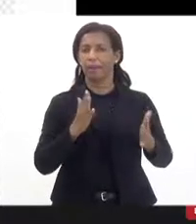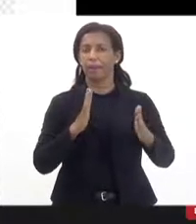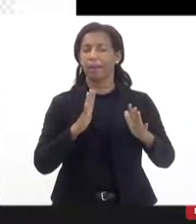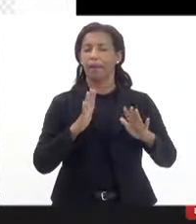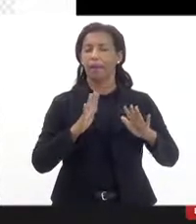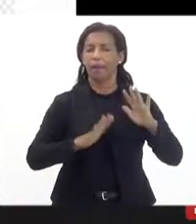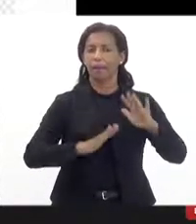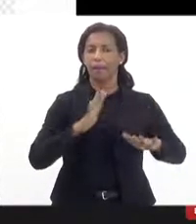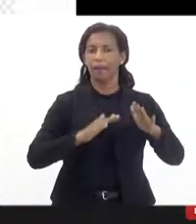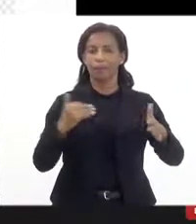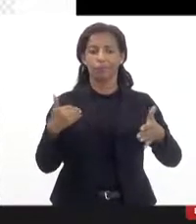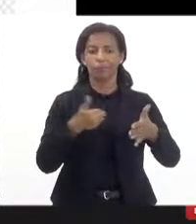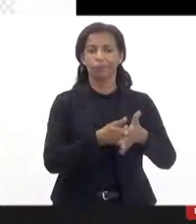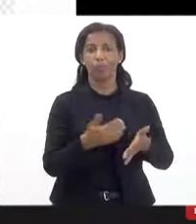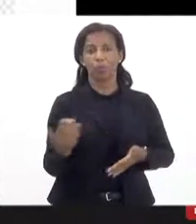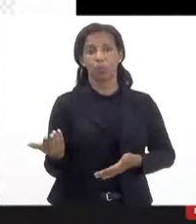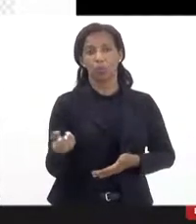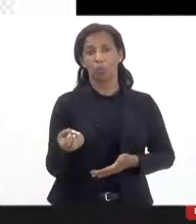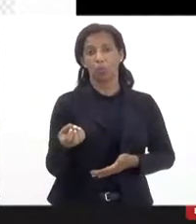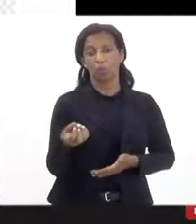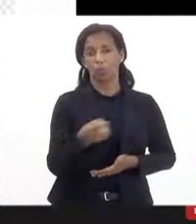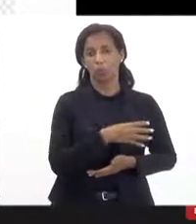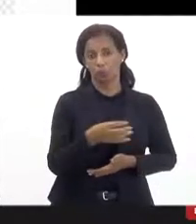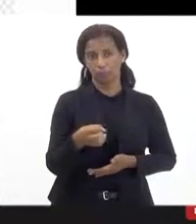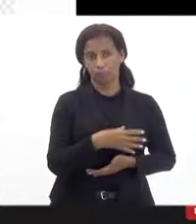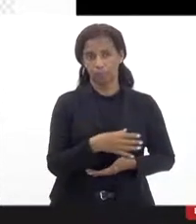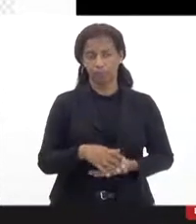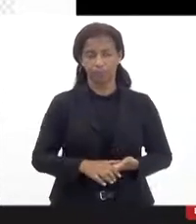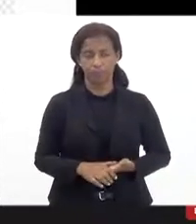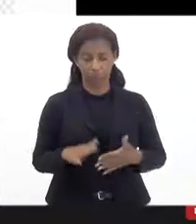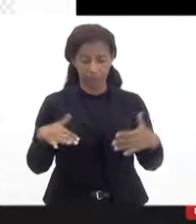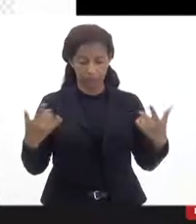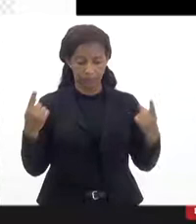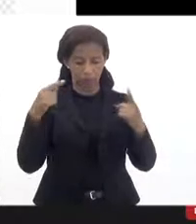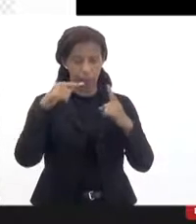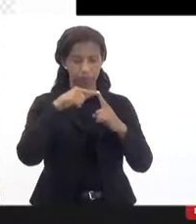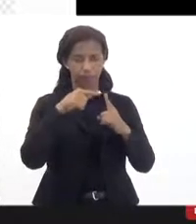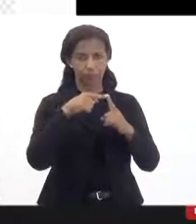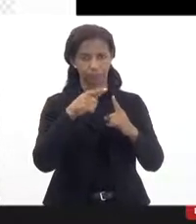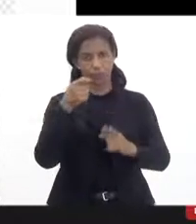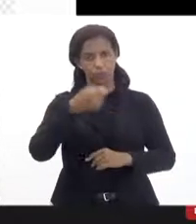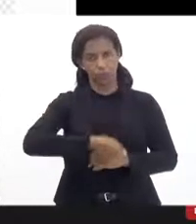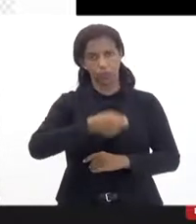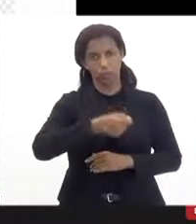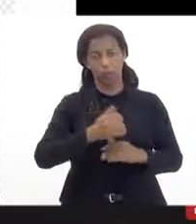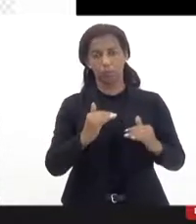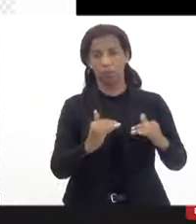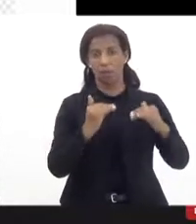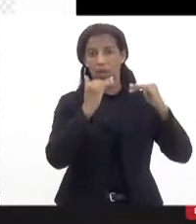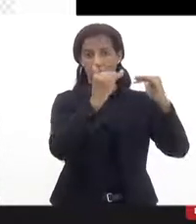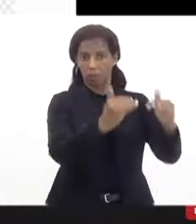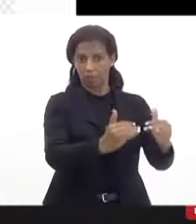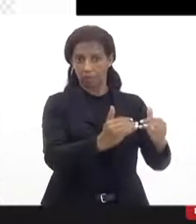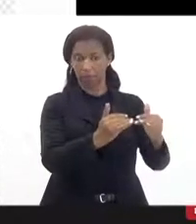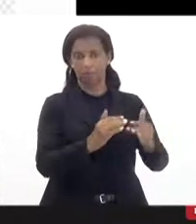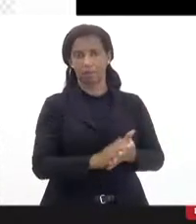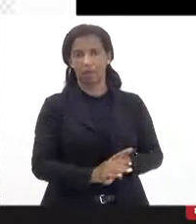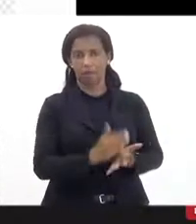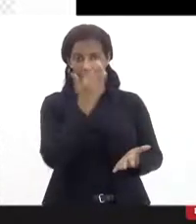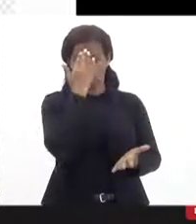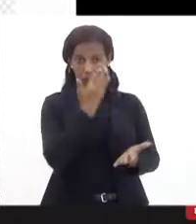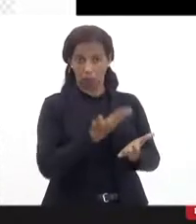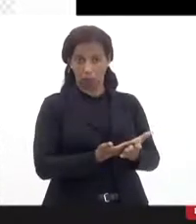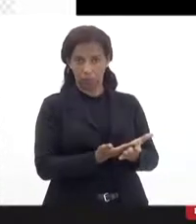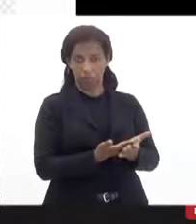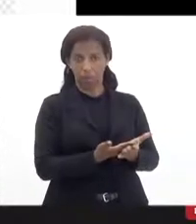relativamente recente, né? Então, é o objetivo do tribunal aumentar o grau de